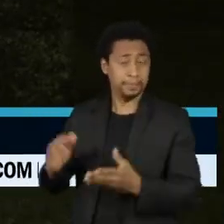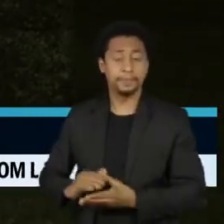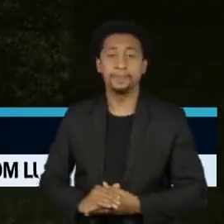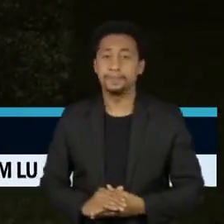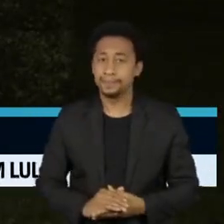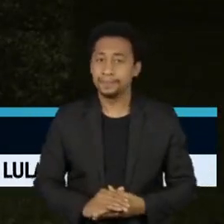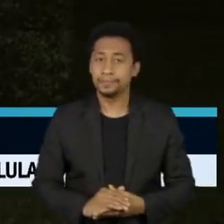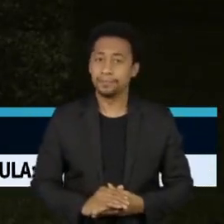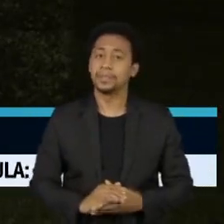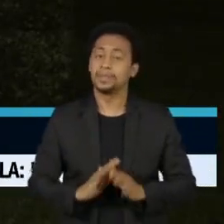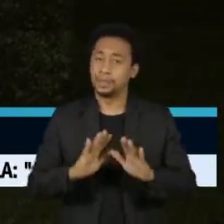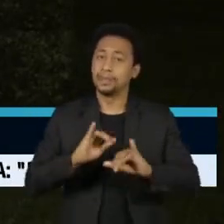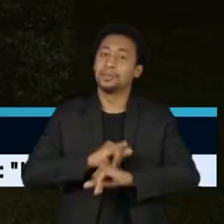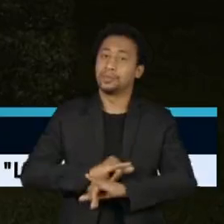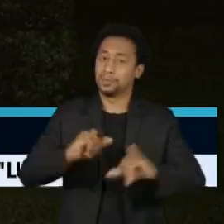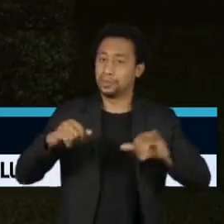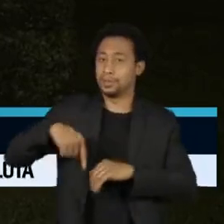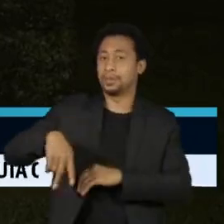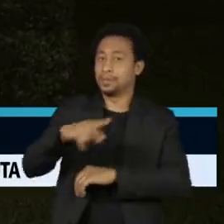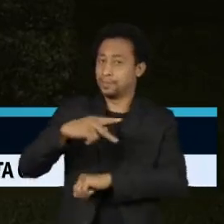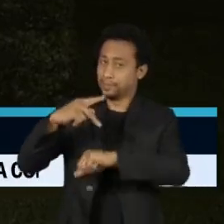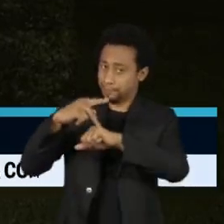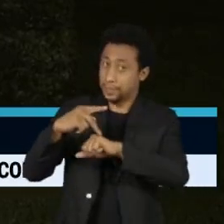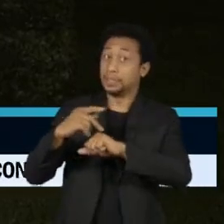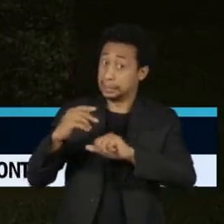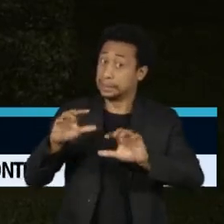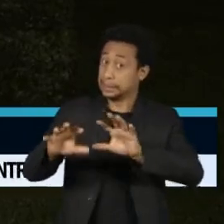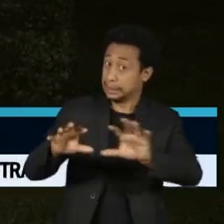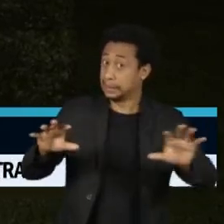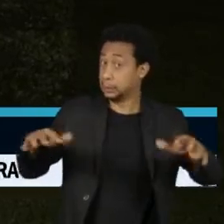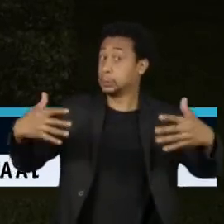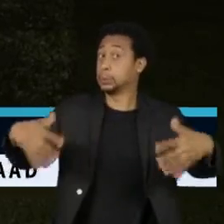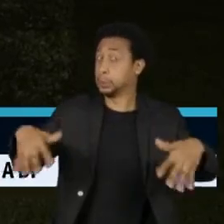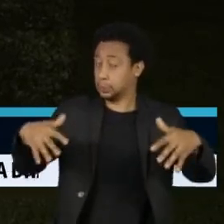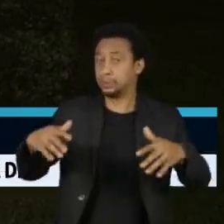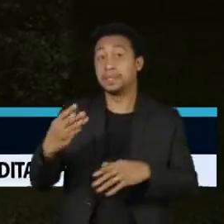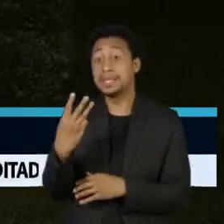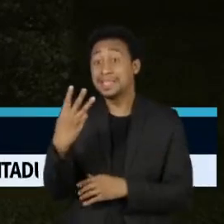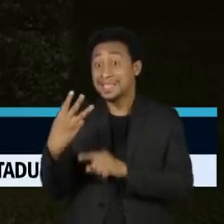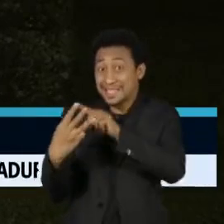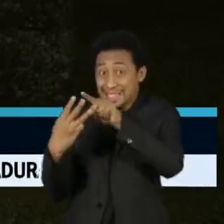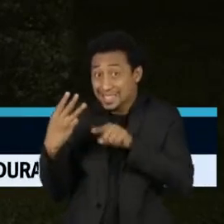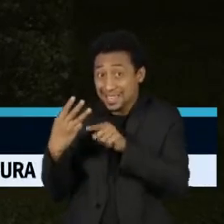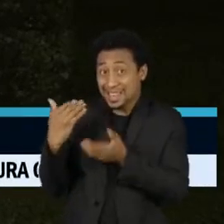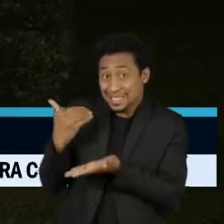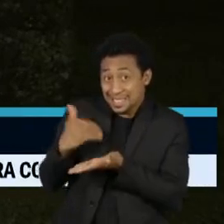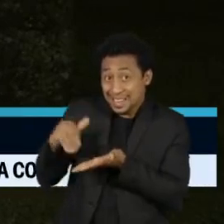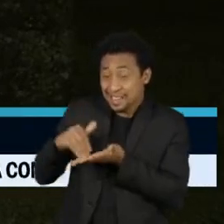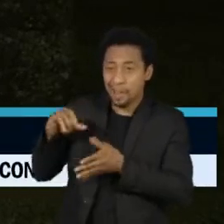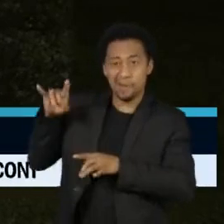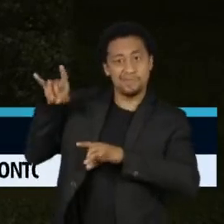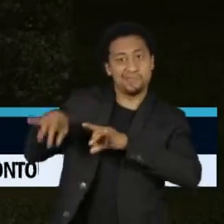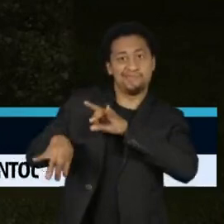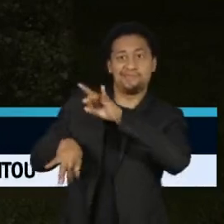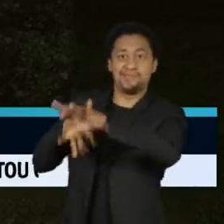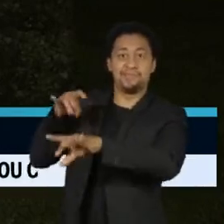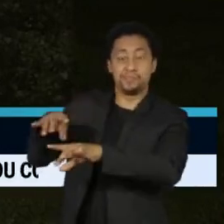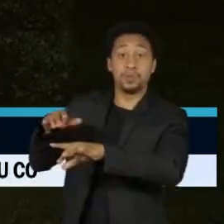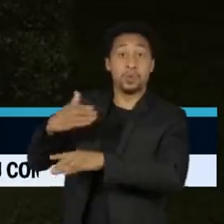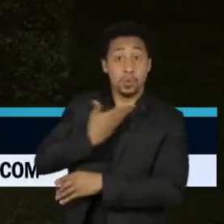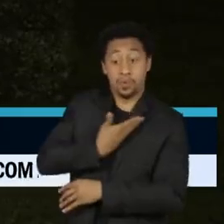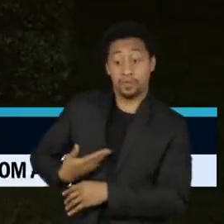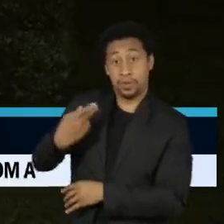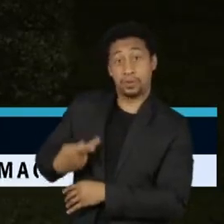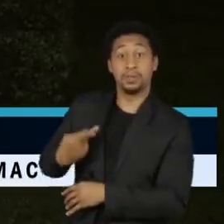movimentações políticas no país provocaram efeitos colaterais. 3 secretários deixaram o governo de São Paulo hoje, depois que o